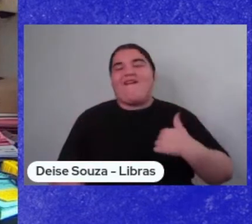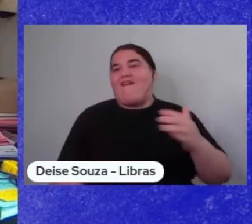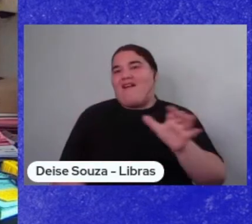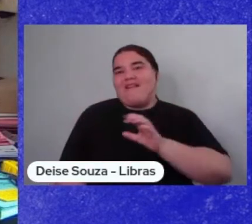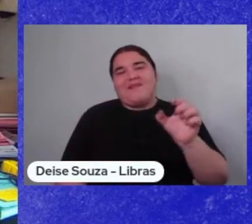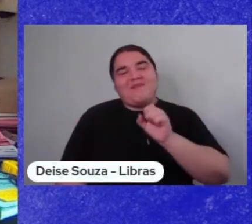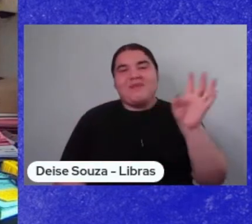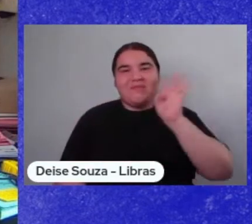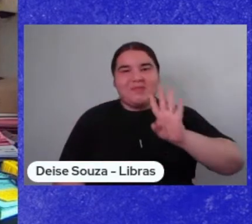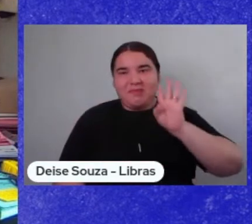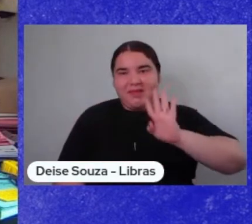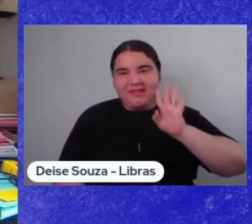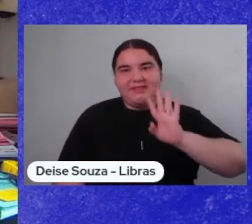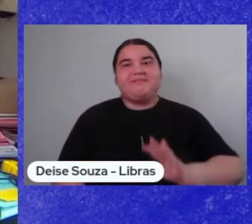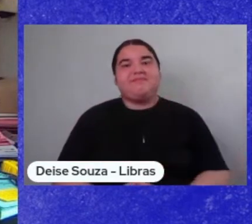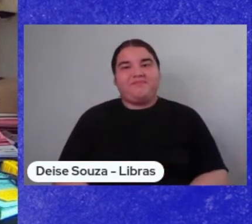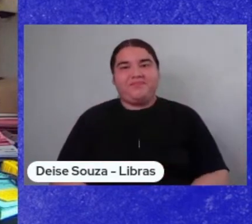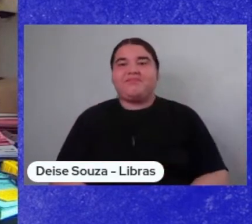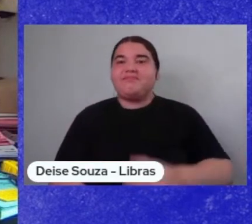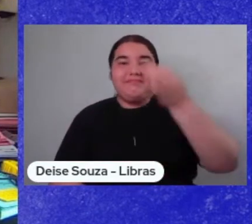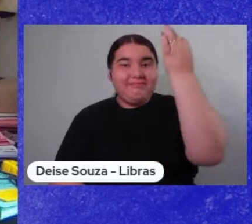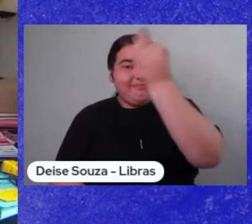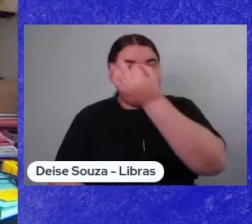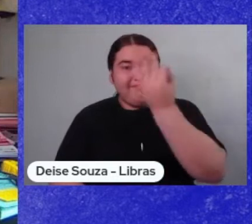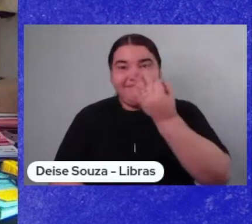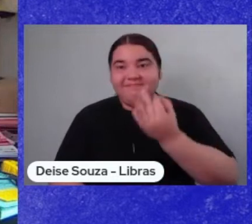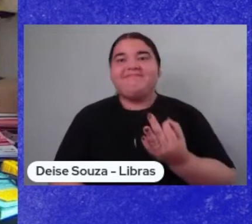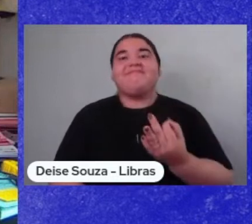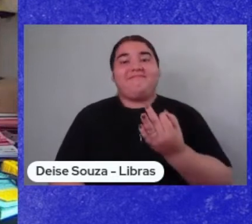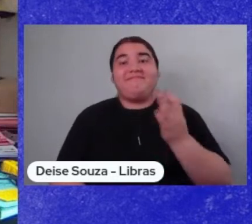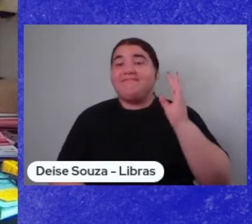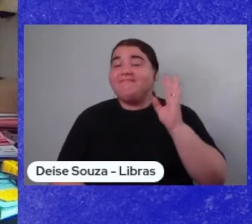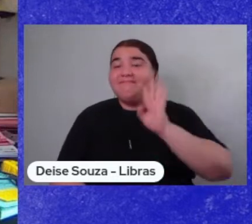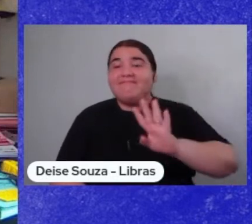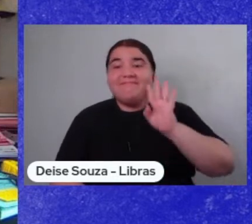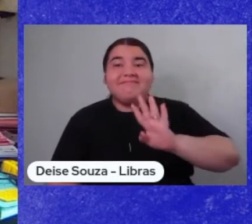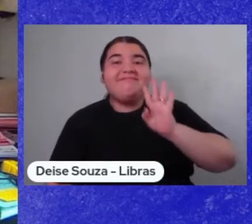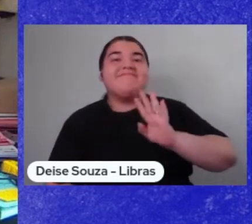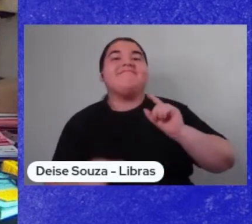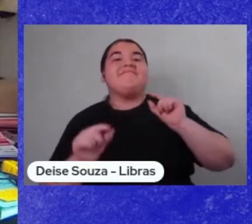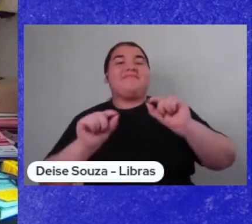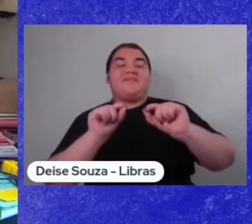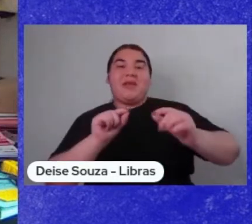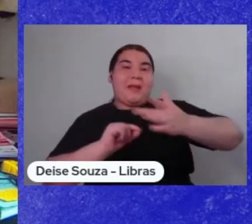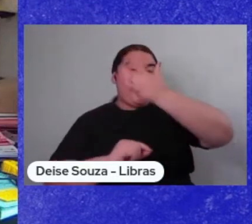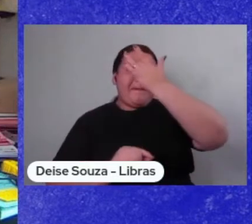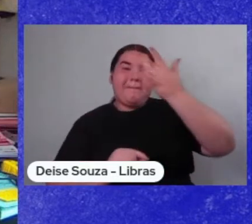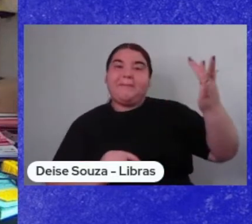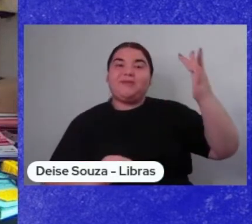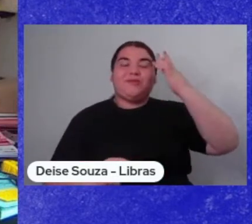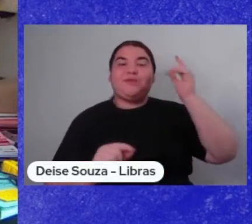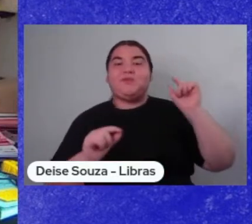massa, assim. Então, foi muito lindo. E foi muito massa também ver as pessoas reinterpretarem isso. Porque tem várias coisas que